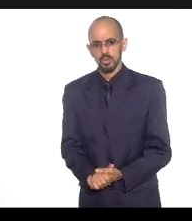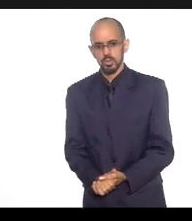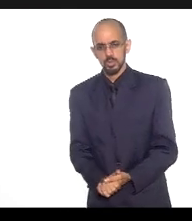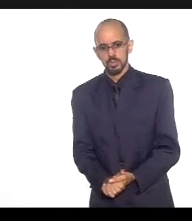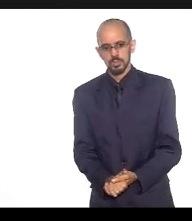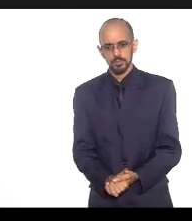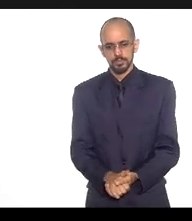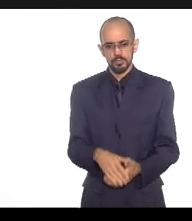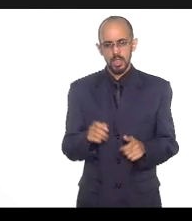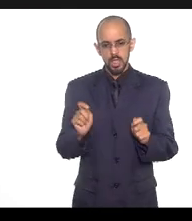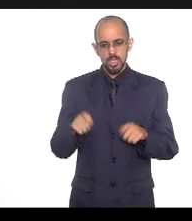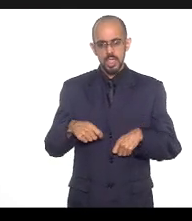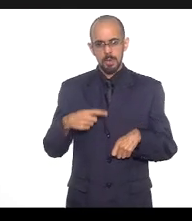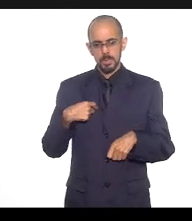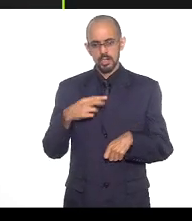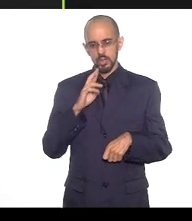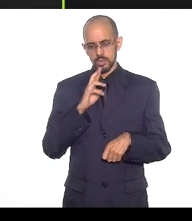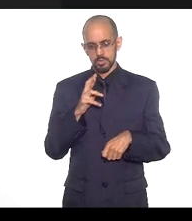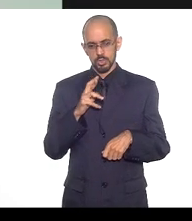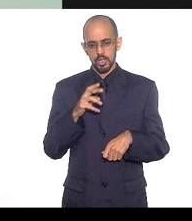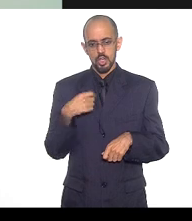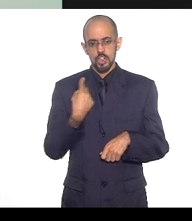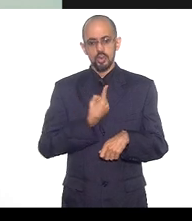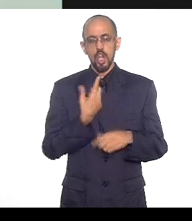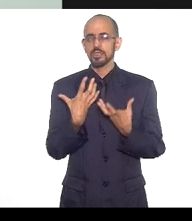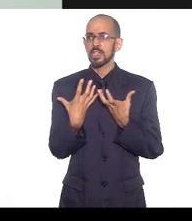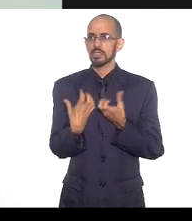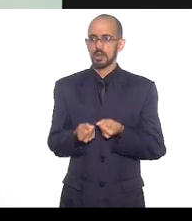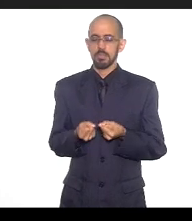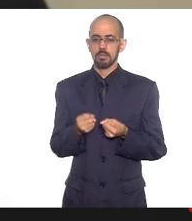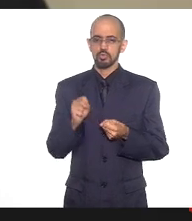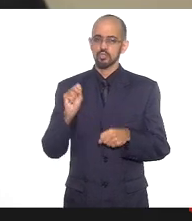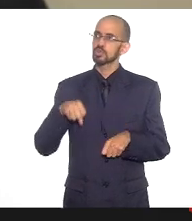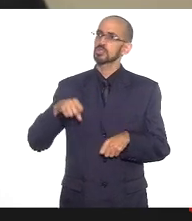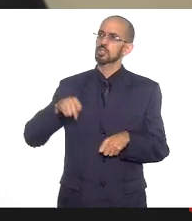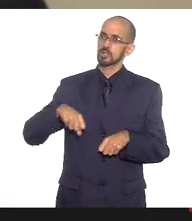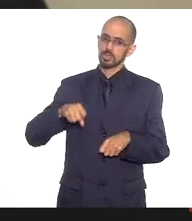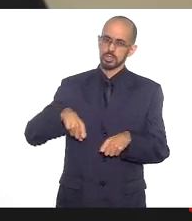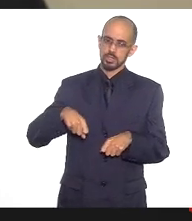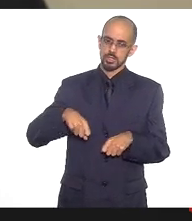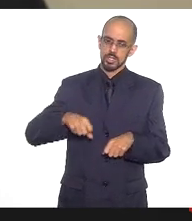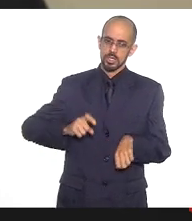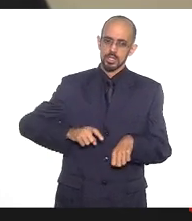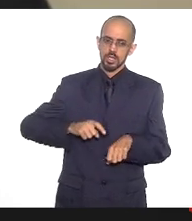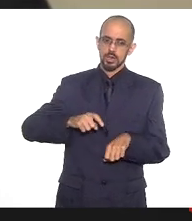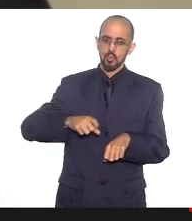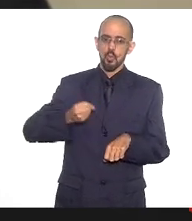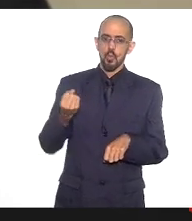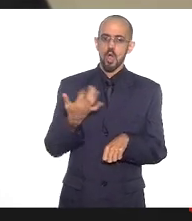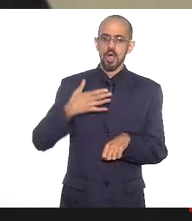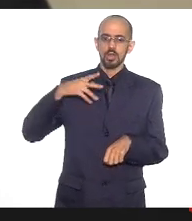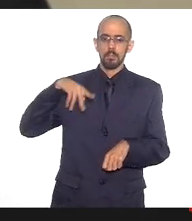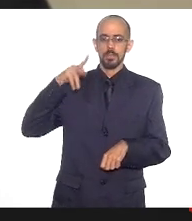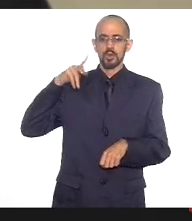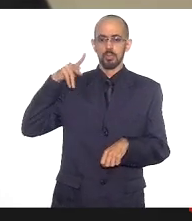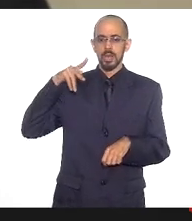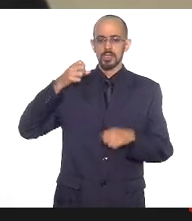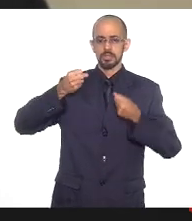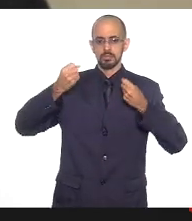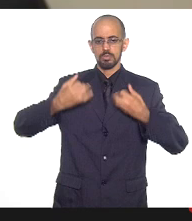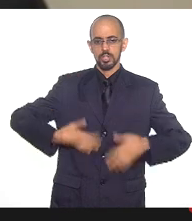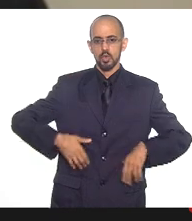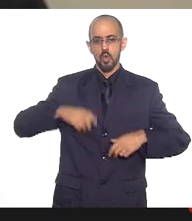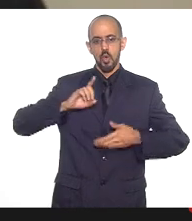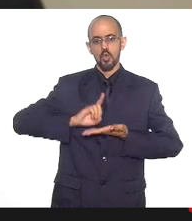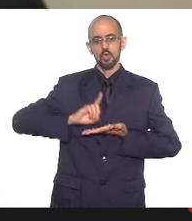Eu posso lhe responder, sim, a gente recebe. Eu acho que no depoimento da Petrobras, o doutor